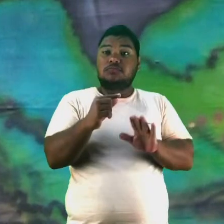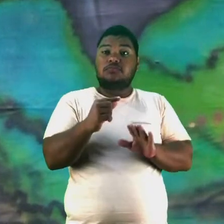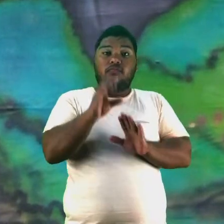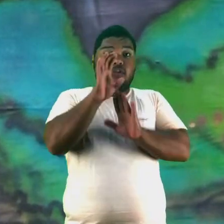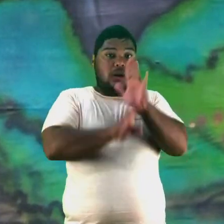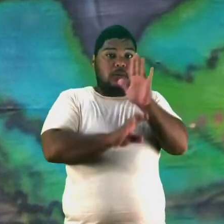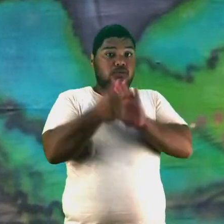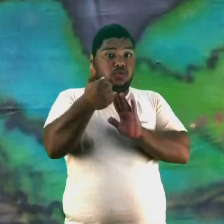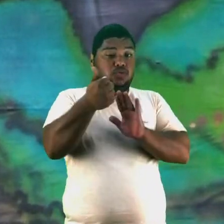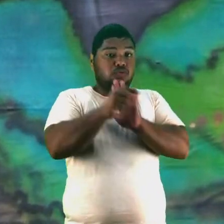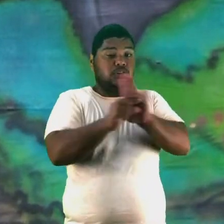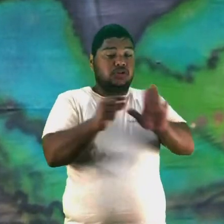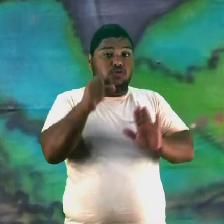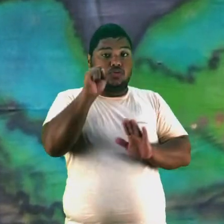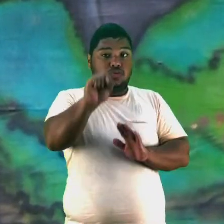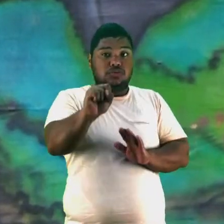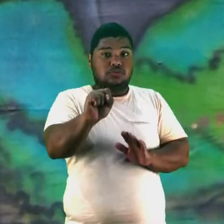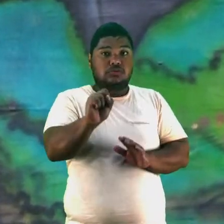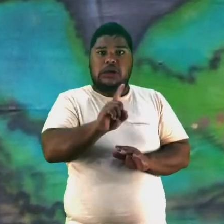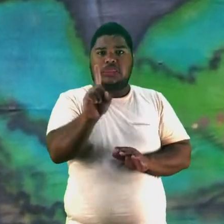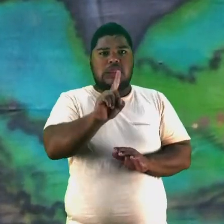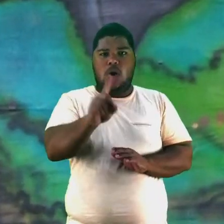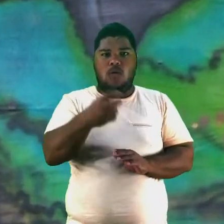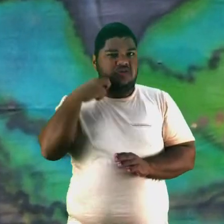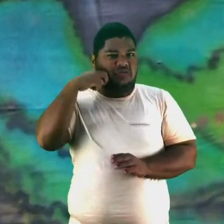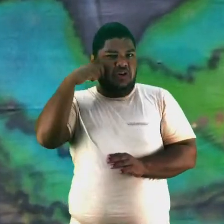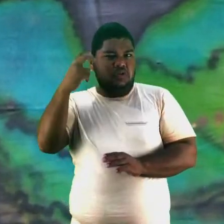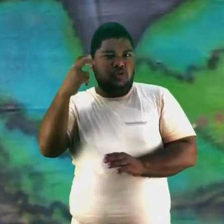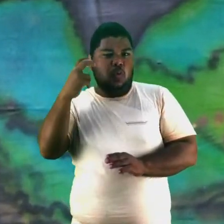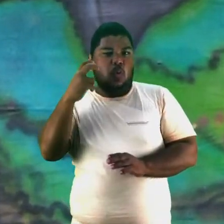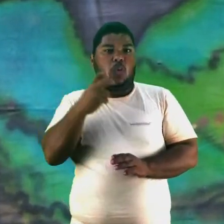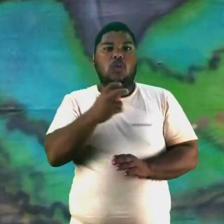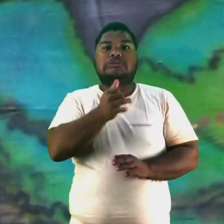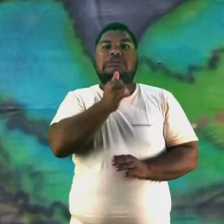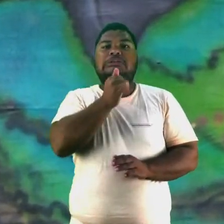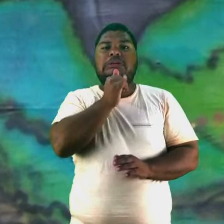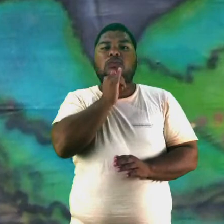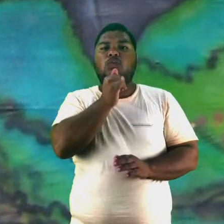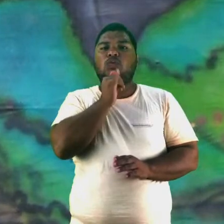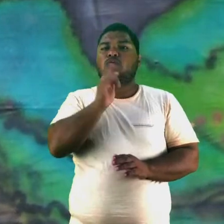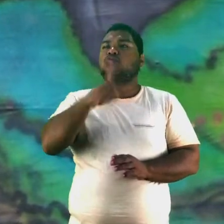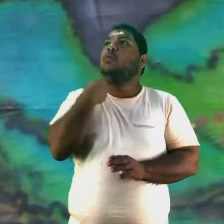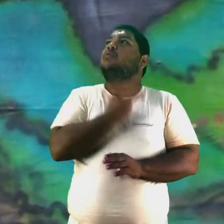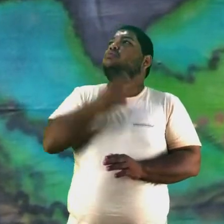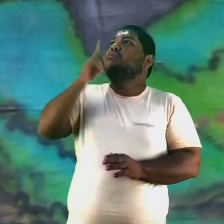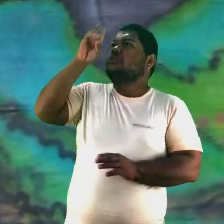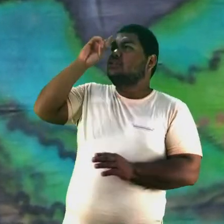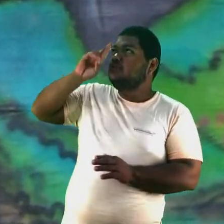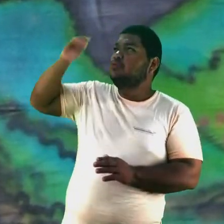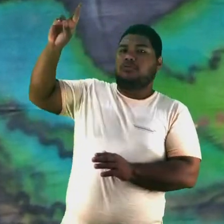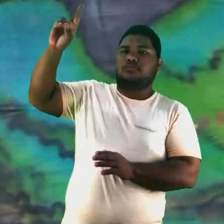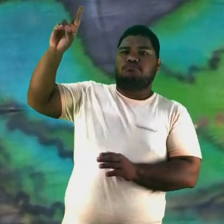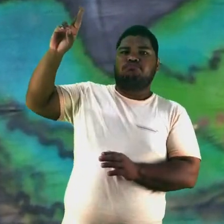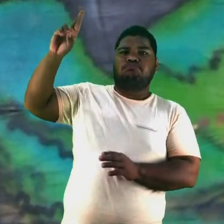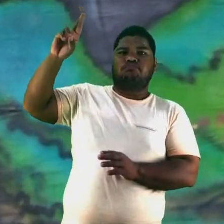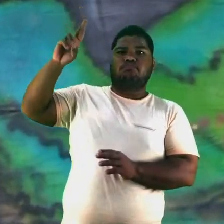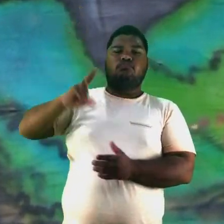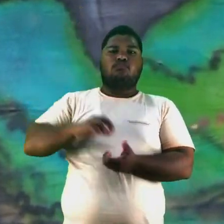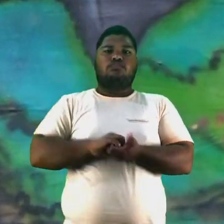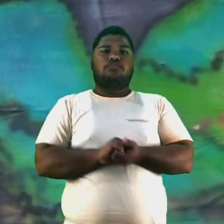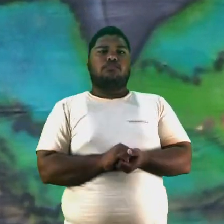verso 8, dizendo: não te envergonhes do testemunho de nosso Senhor. É nesse